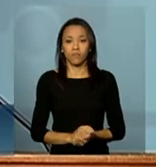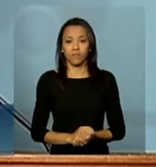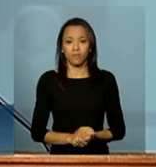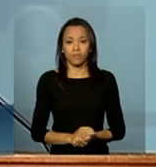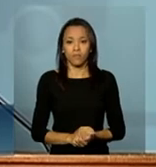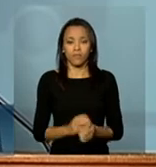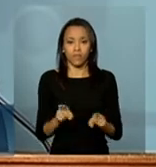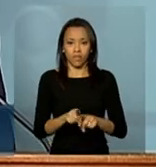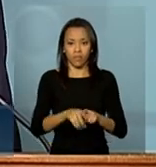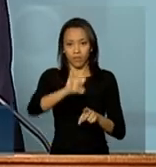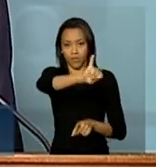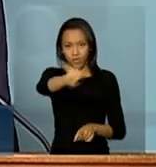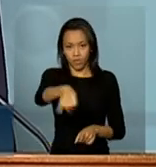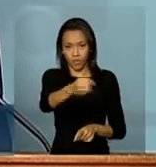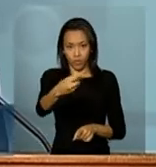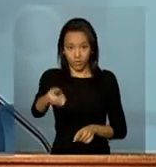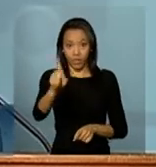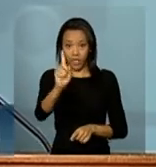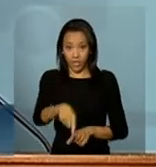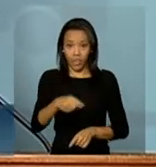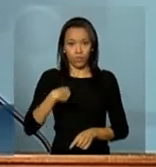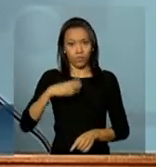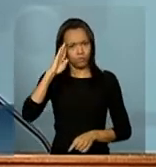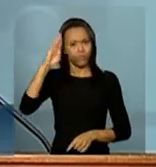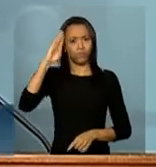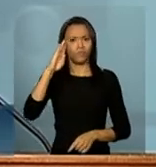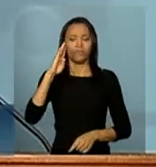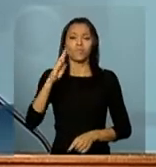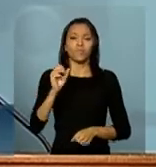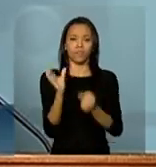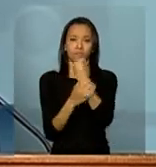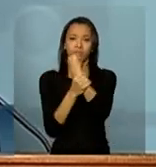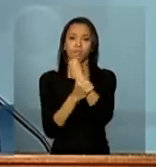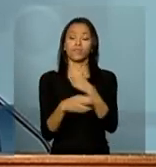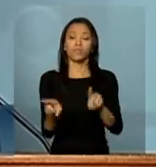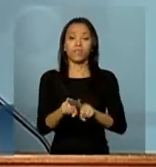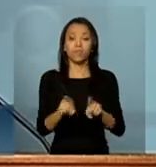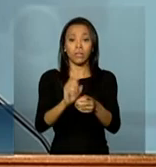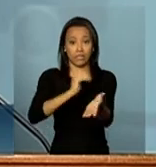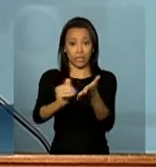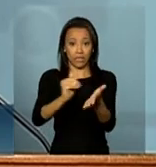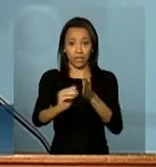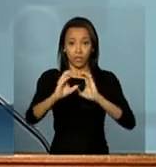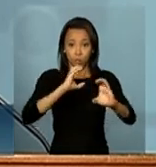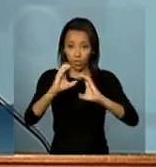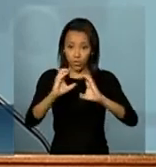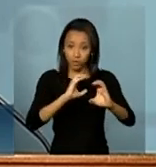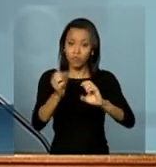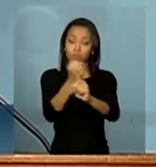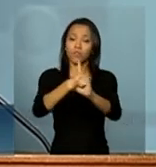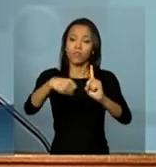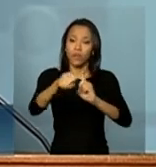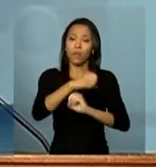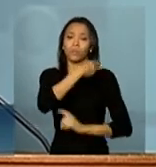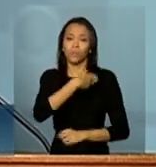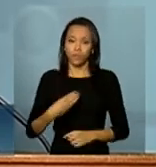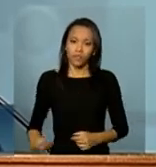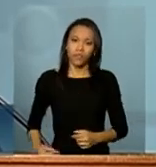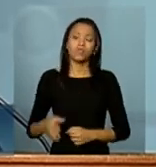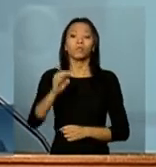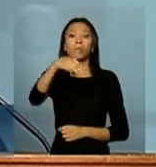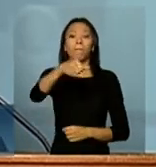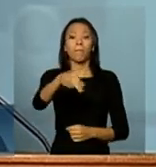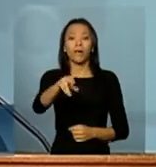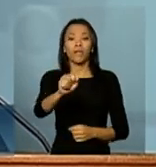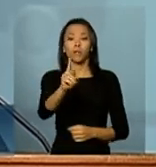o José Lito, do Gabinete de Segurança Institucional, o ministro Thomas Traumann, da Secretaria de Comunicação Social, ministra Maria do